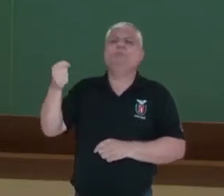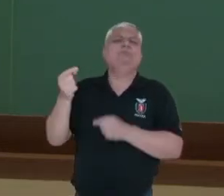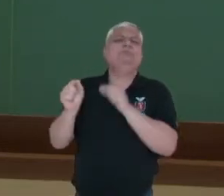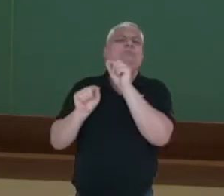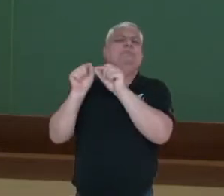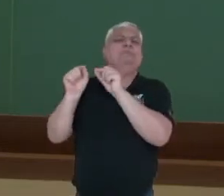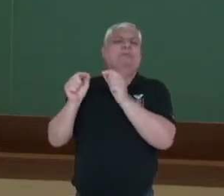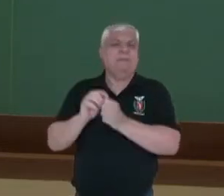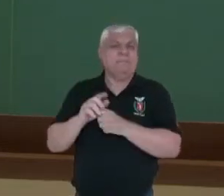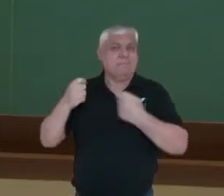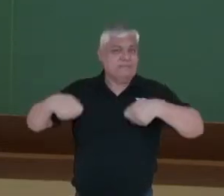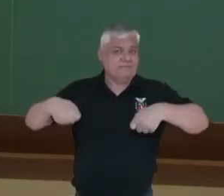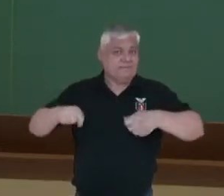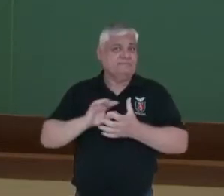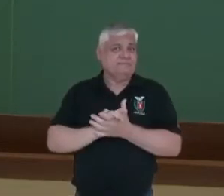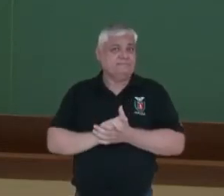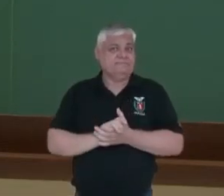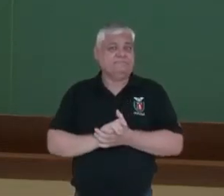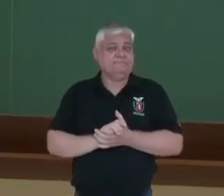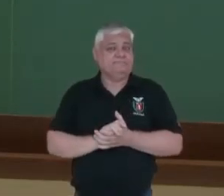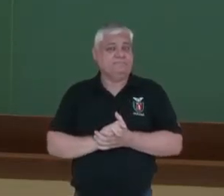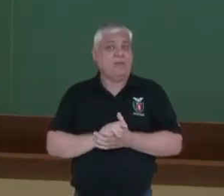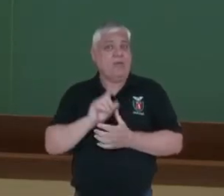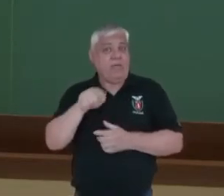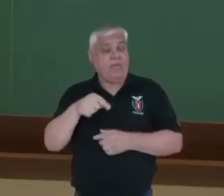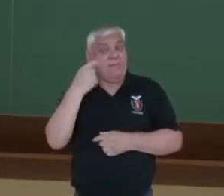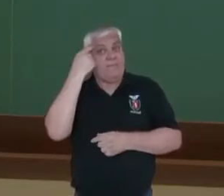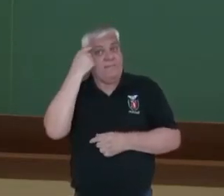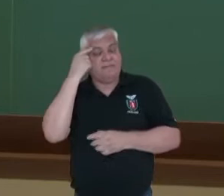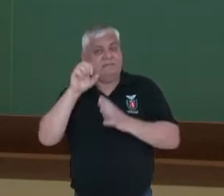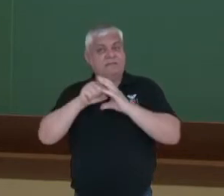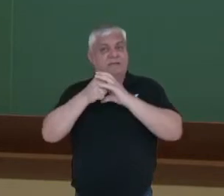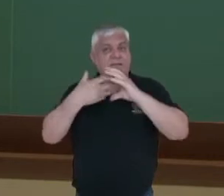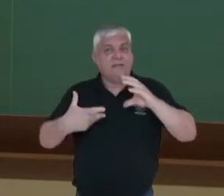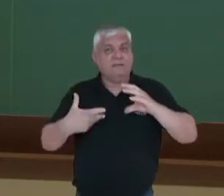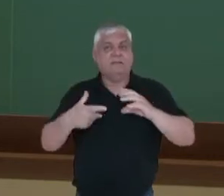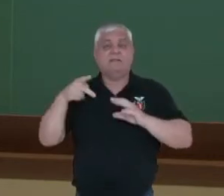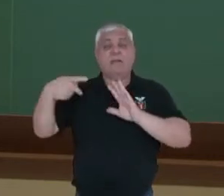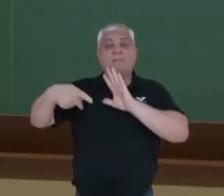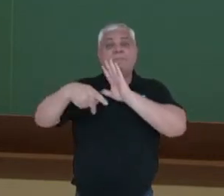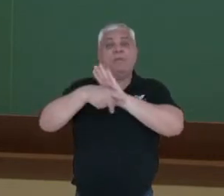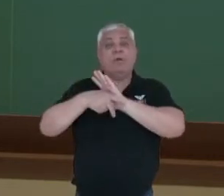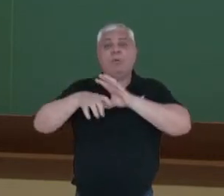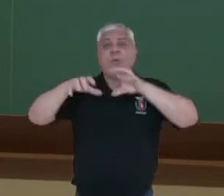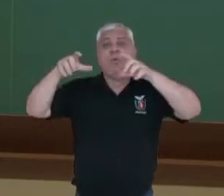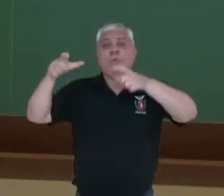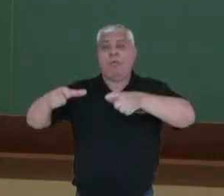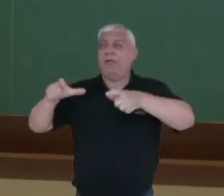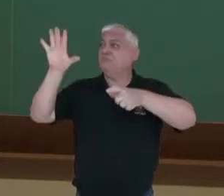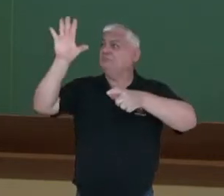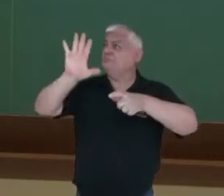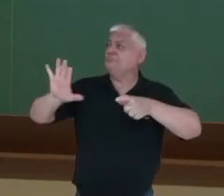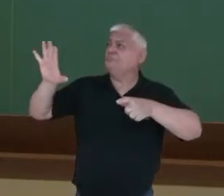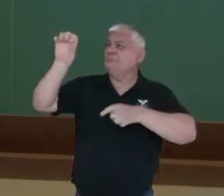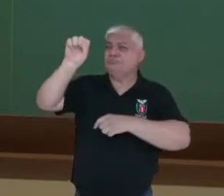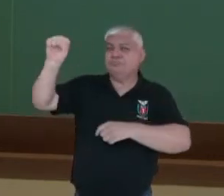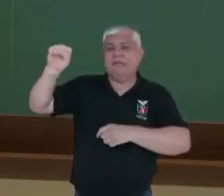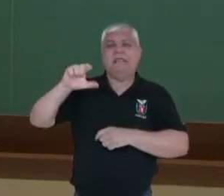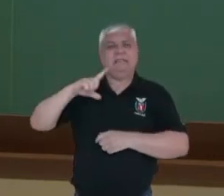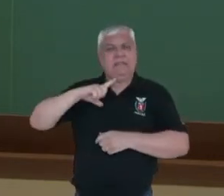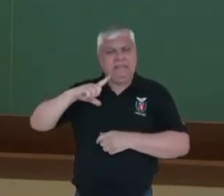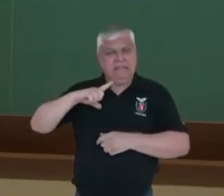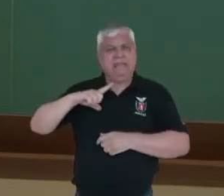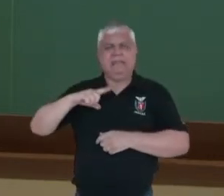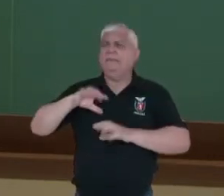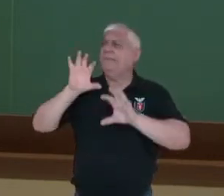regiões metropolitanas? Pensamos então nas características da própria região Sudeste. Existem sim